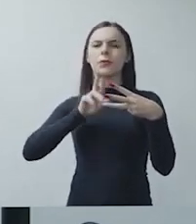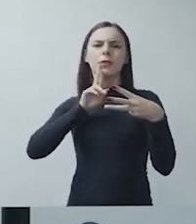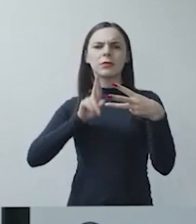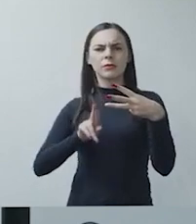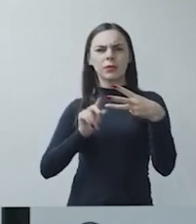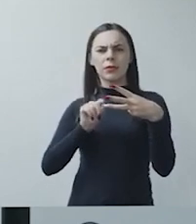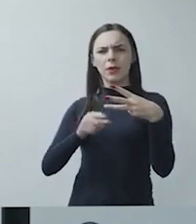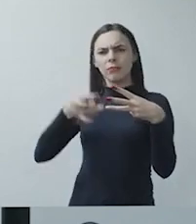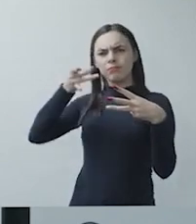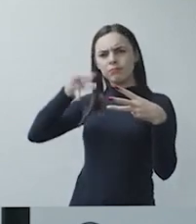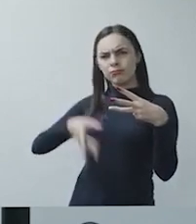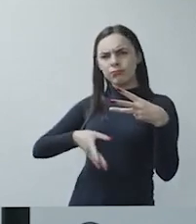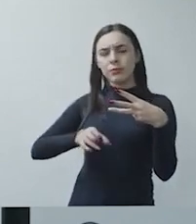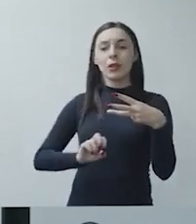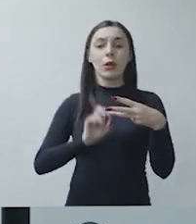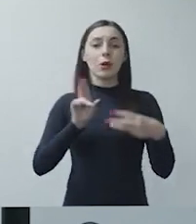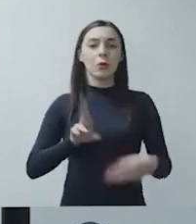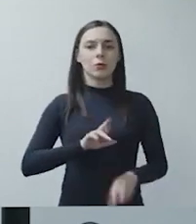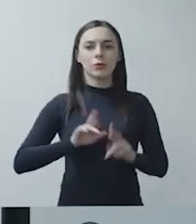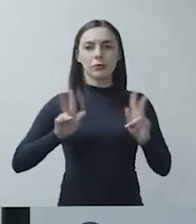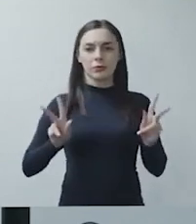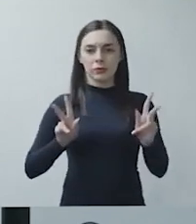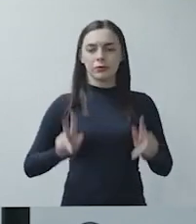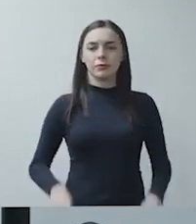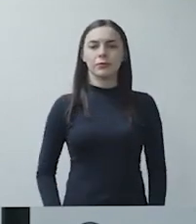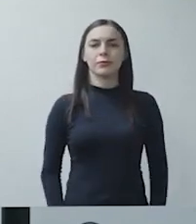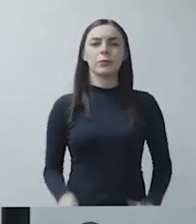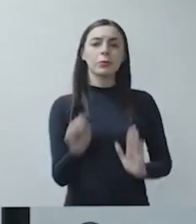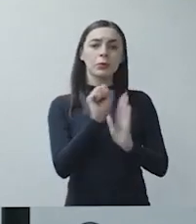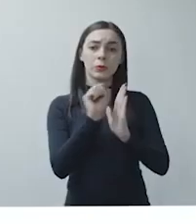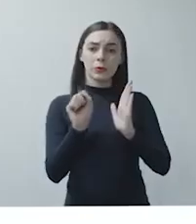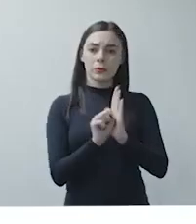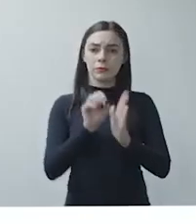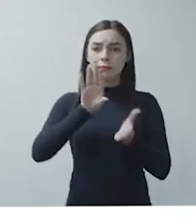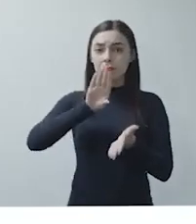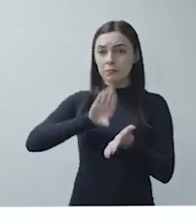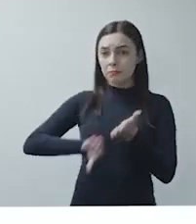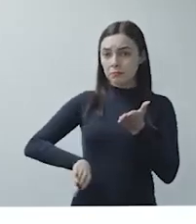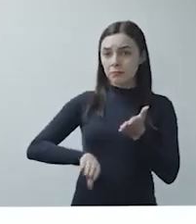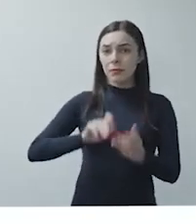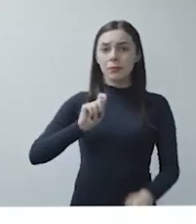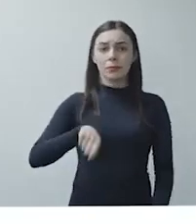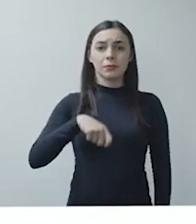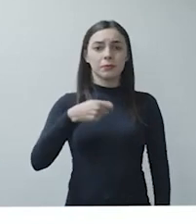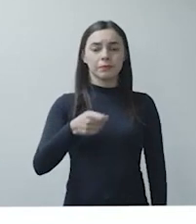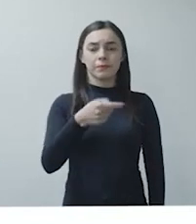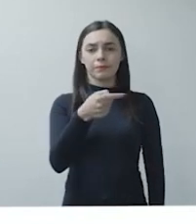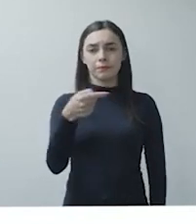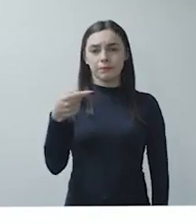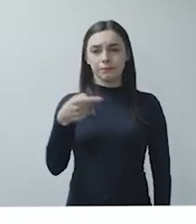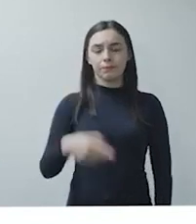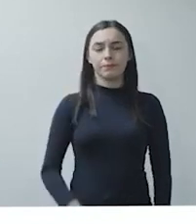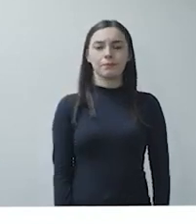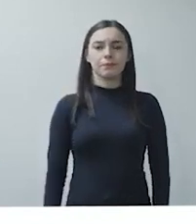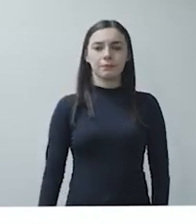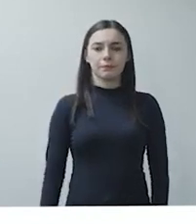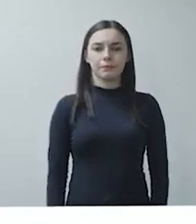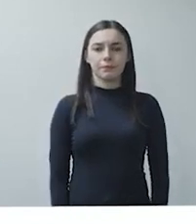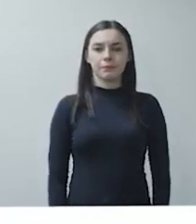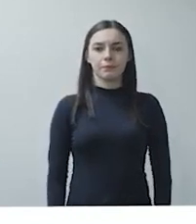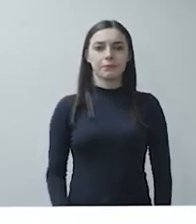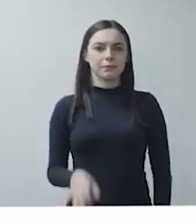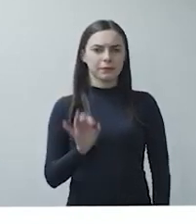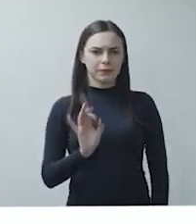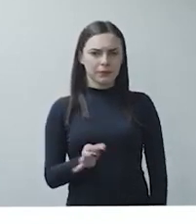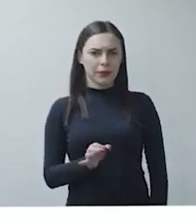resto ou diferença. Símbolo da subtração, o sinal de menos, né?